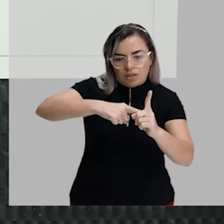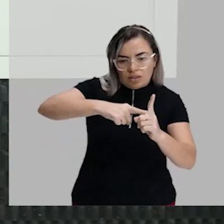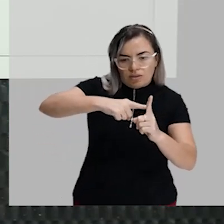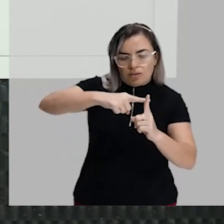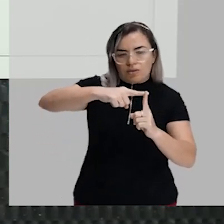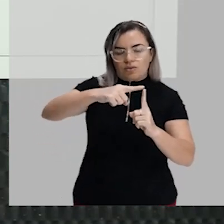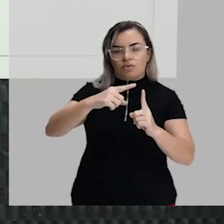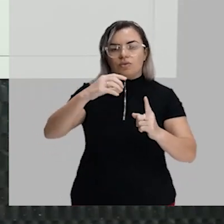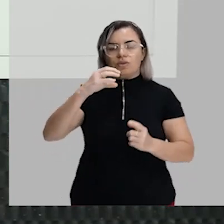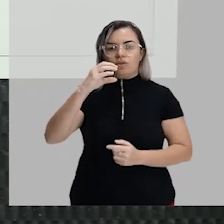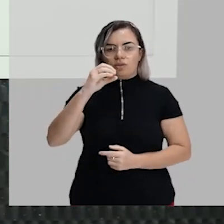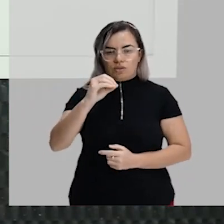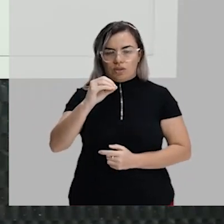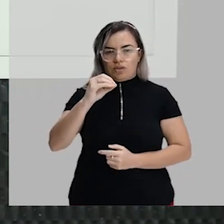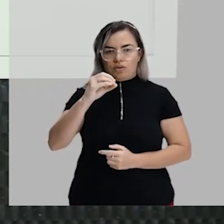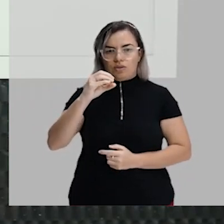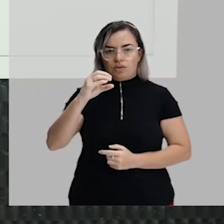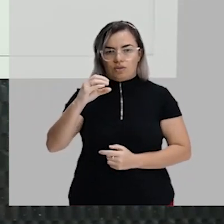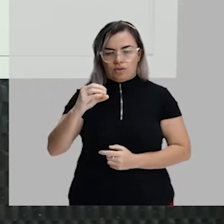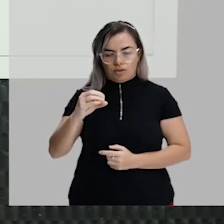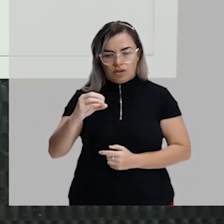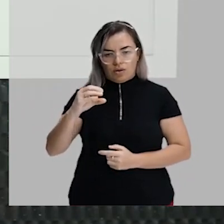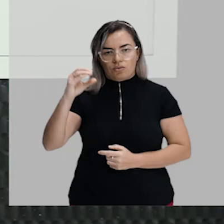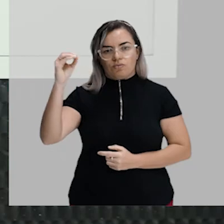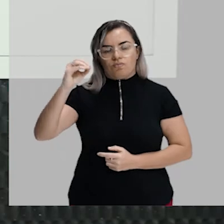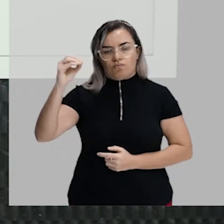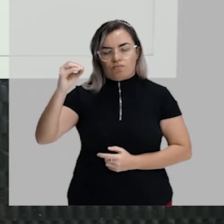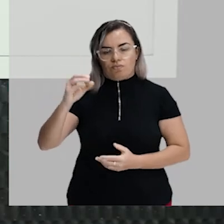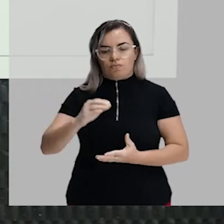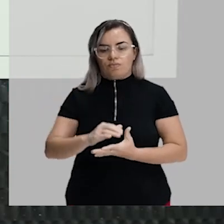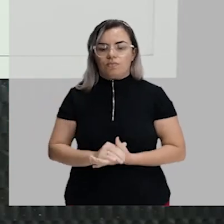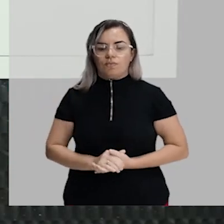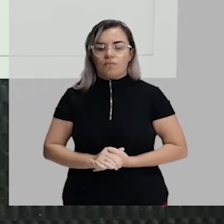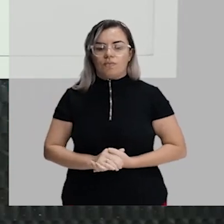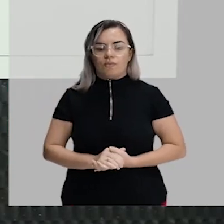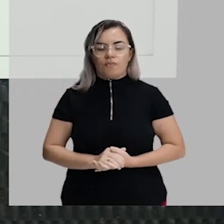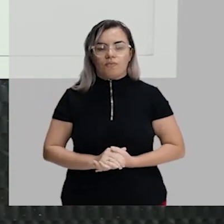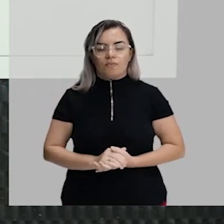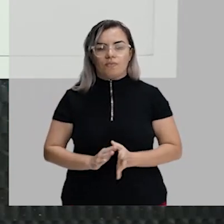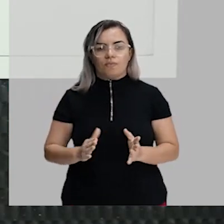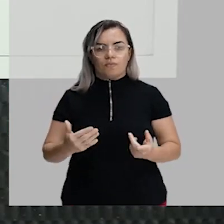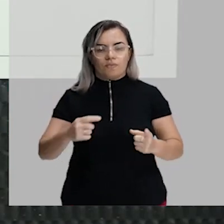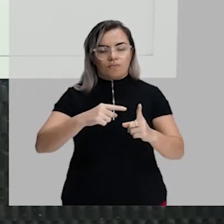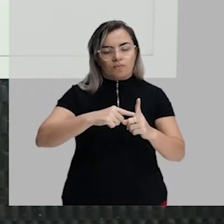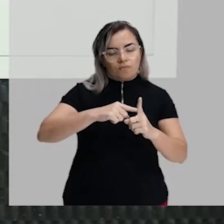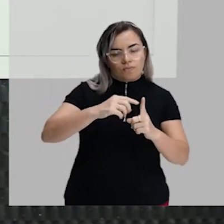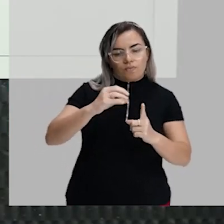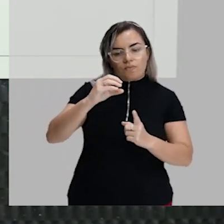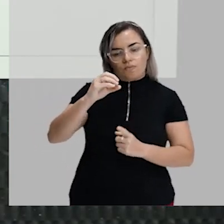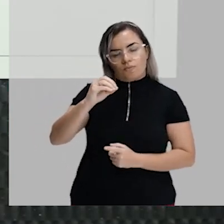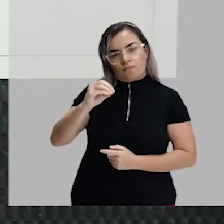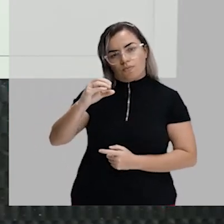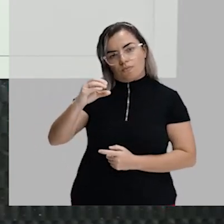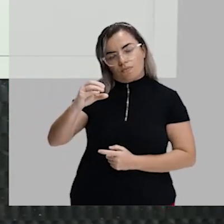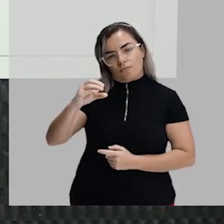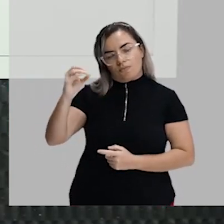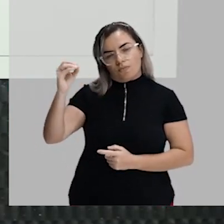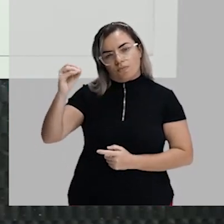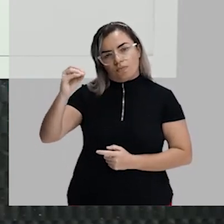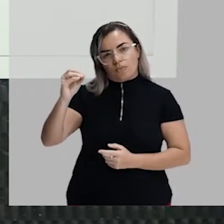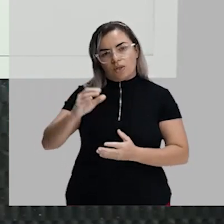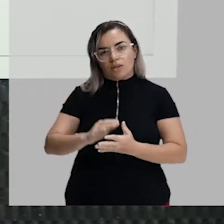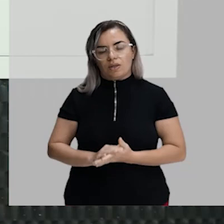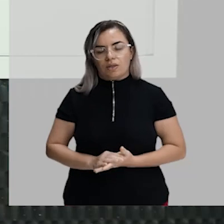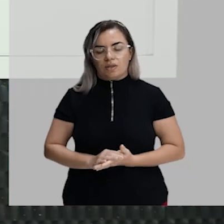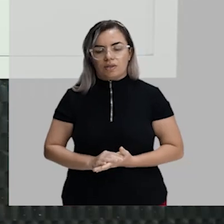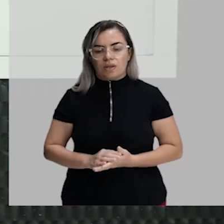Celsius, certo? Se apresenta uma temperatura de 0 graus Celsius, ele está passando pelo processo da